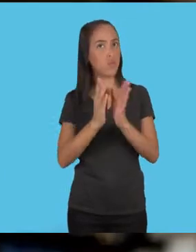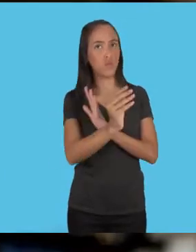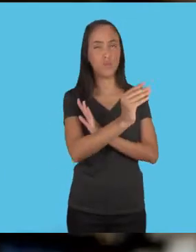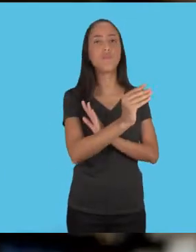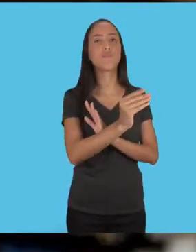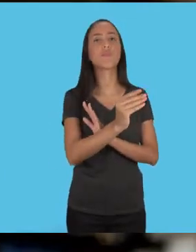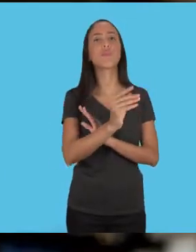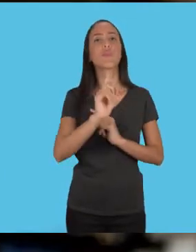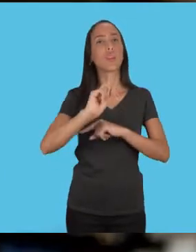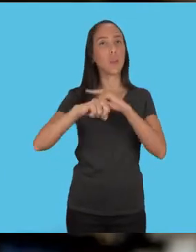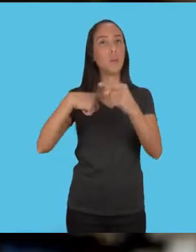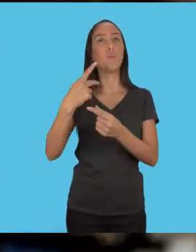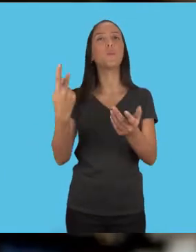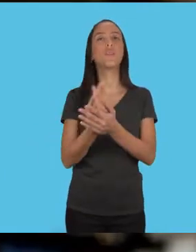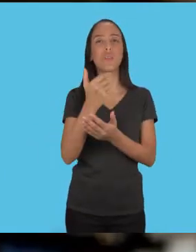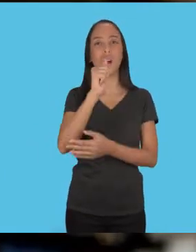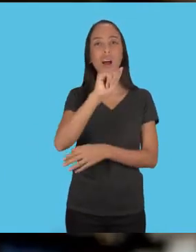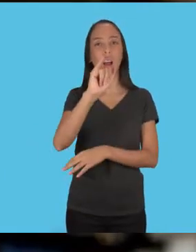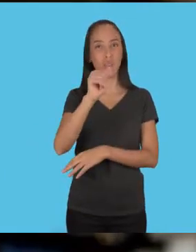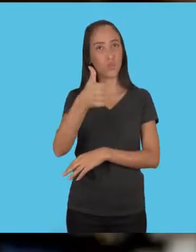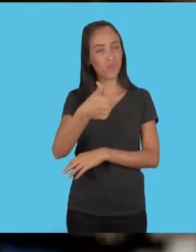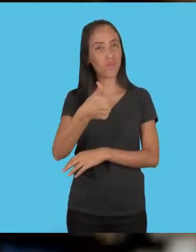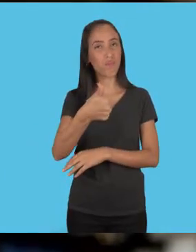Brasil depois do AI-1.